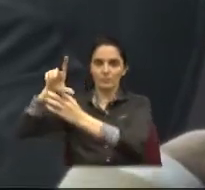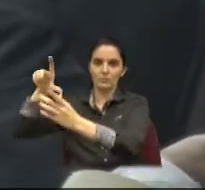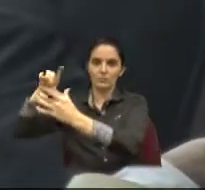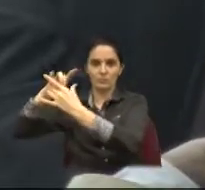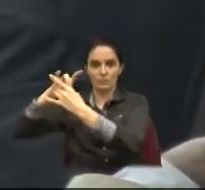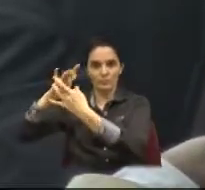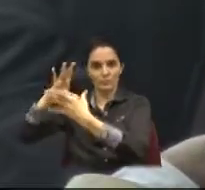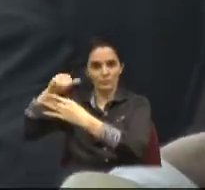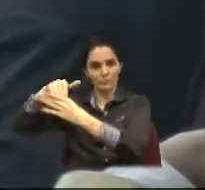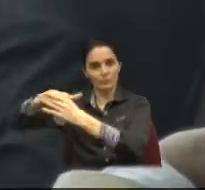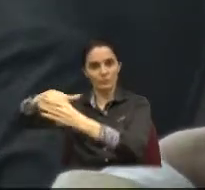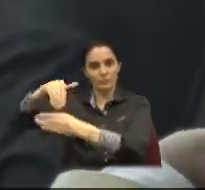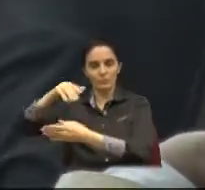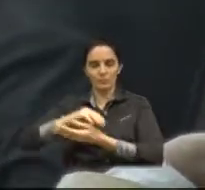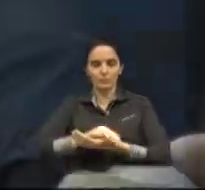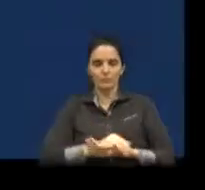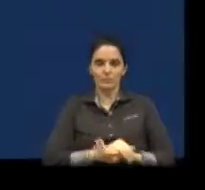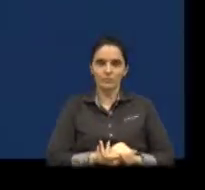aberto.